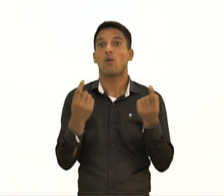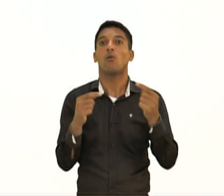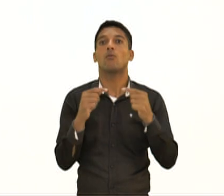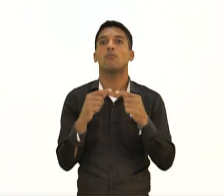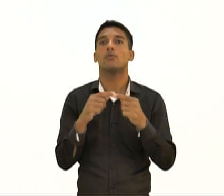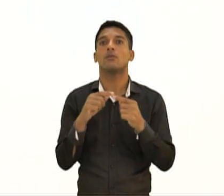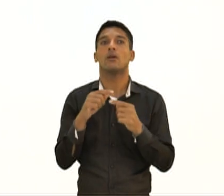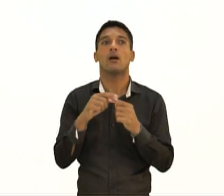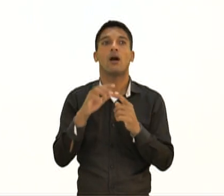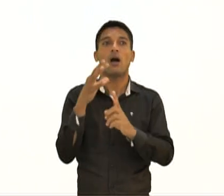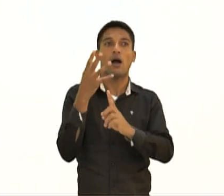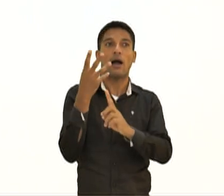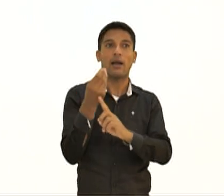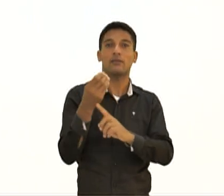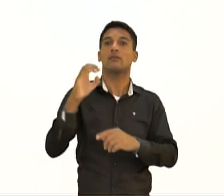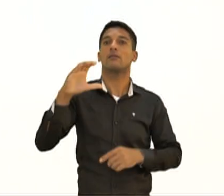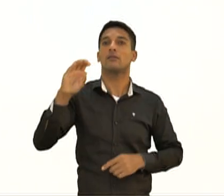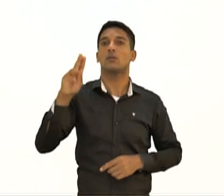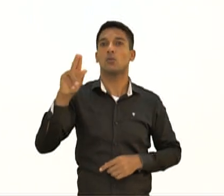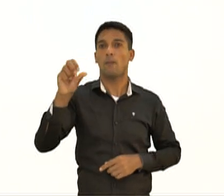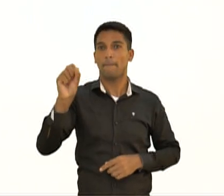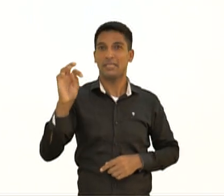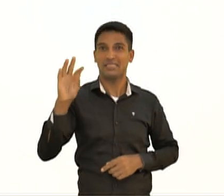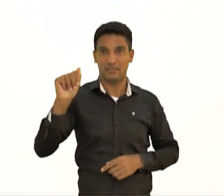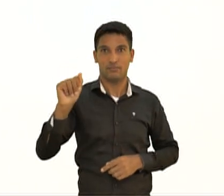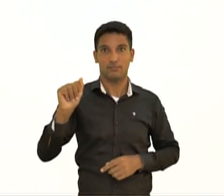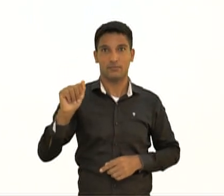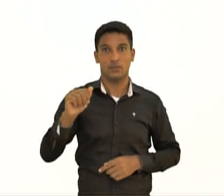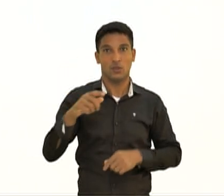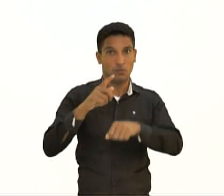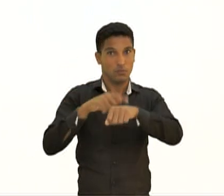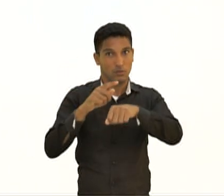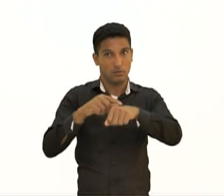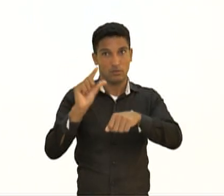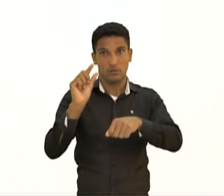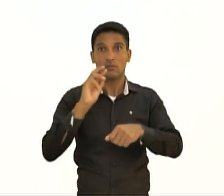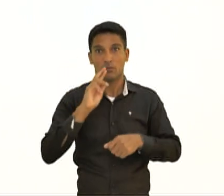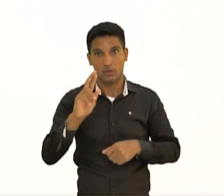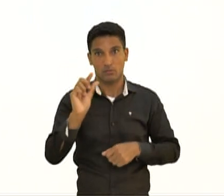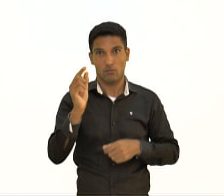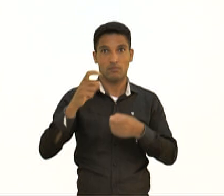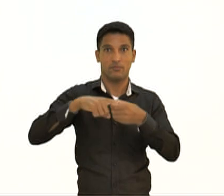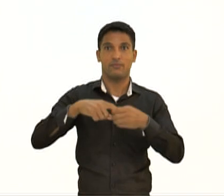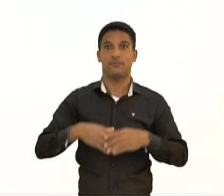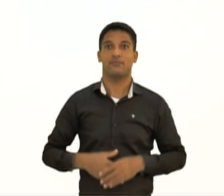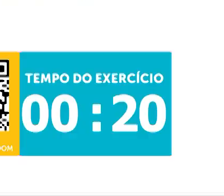Gris? Você vai ter alguns minutinhos para responder, a professora já volta para conferir.